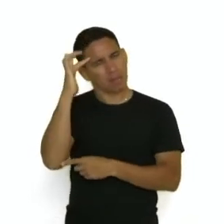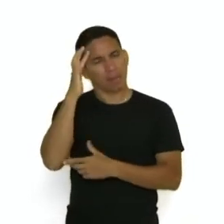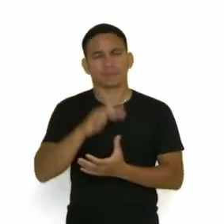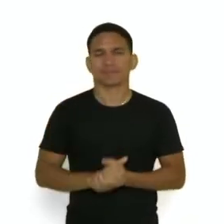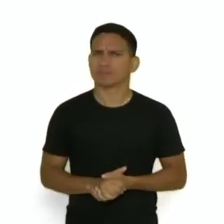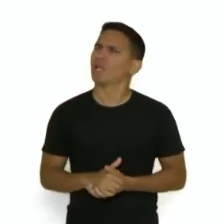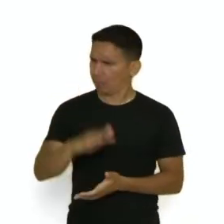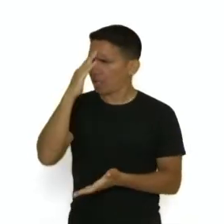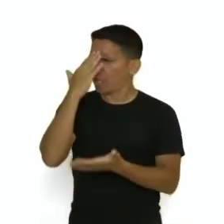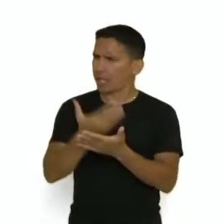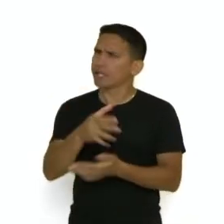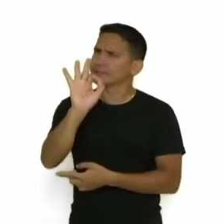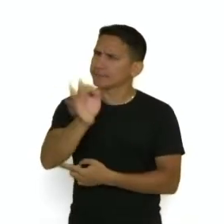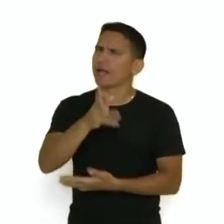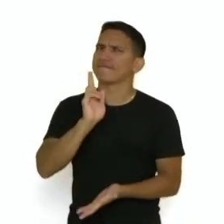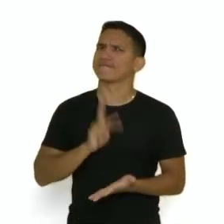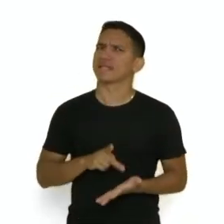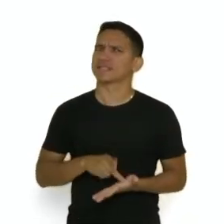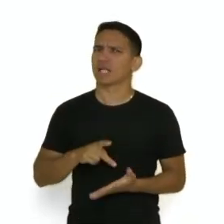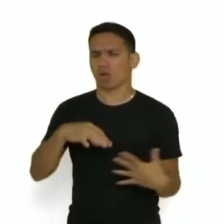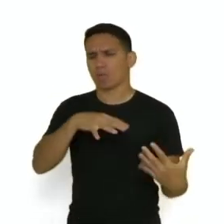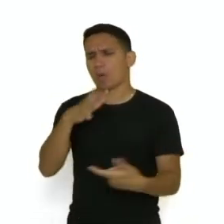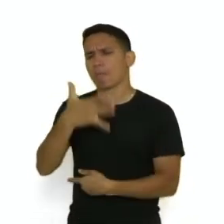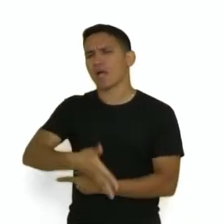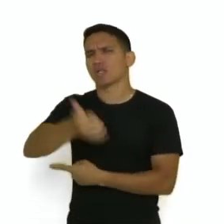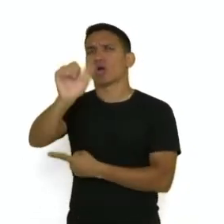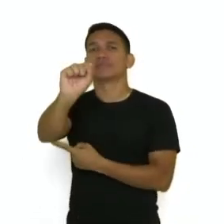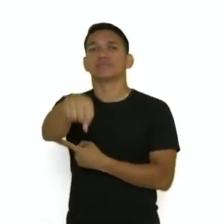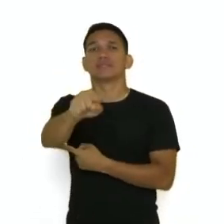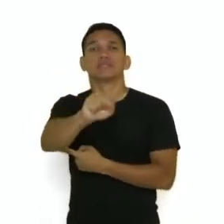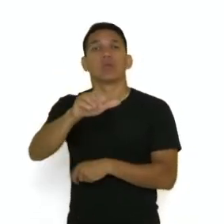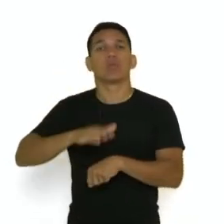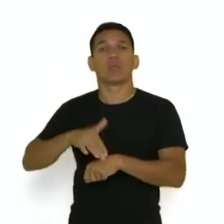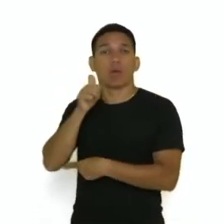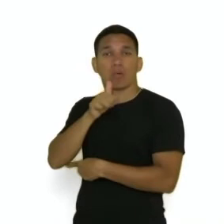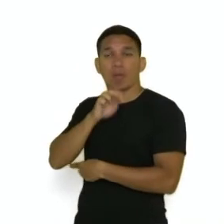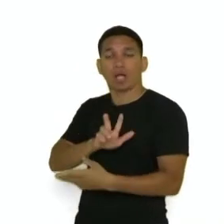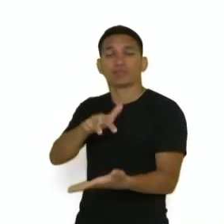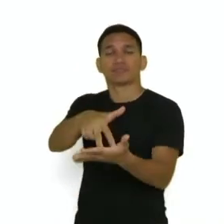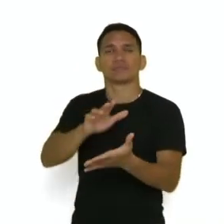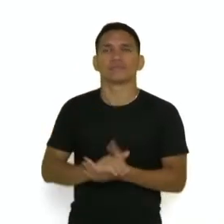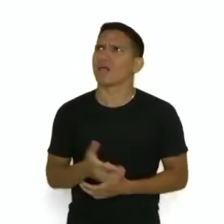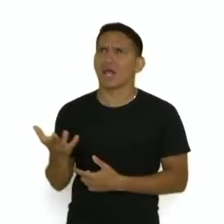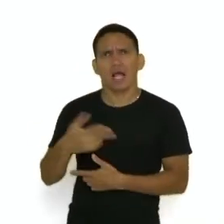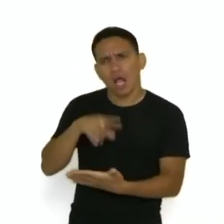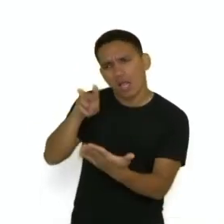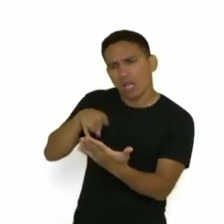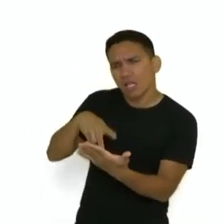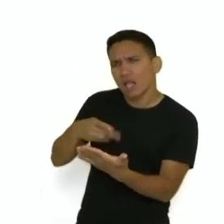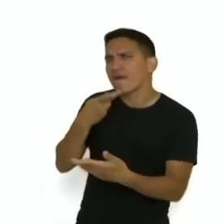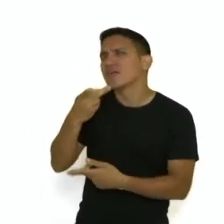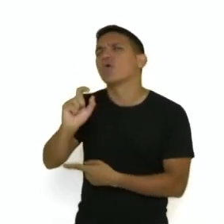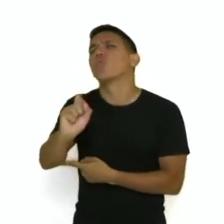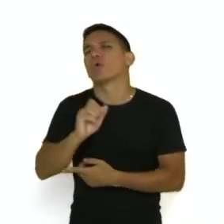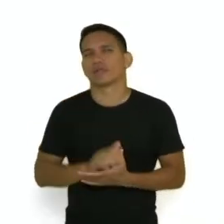Acredito sinceramente que o mundo será melhor, sim, quando as mulheres chegarem lá. A leitora utiliza o argumento